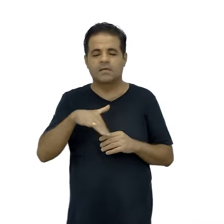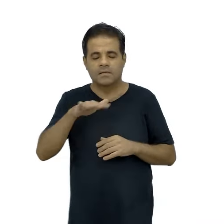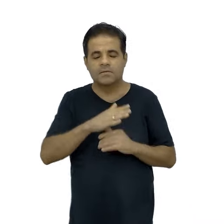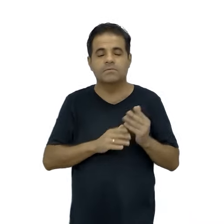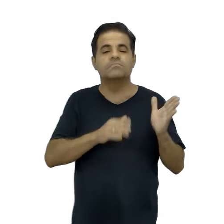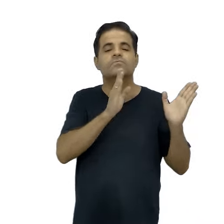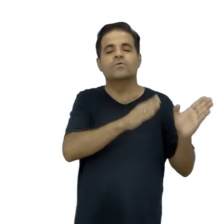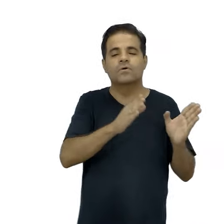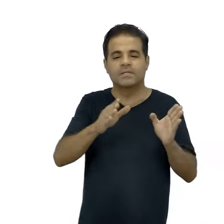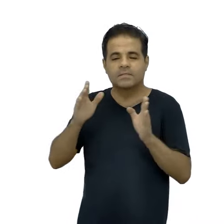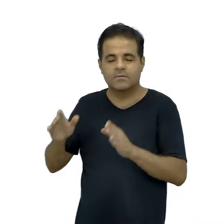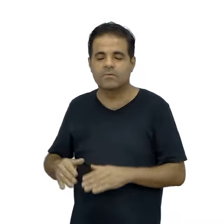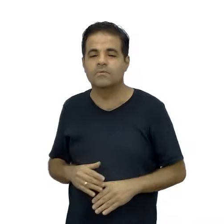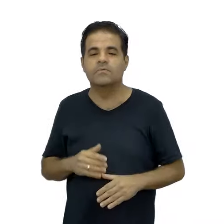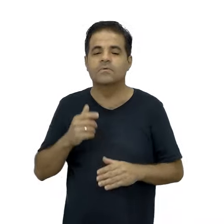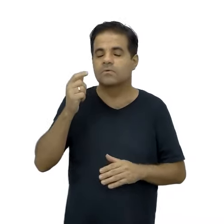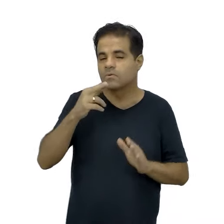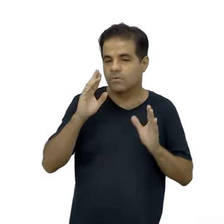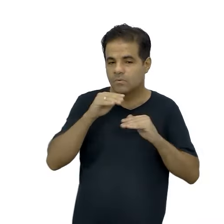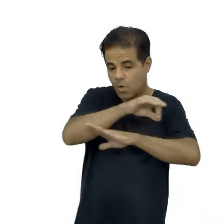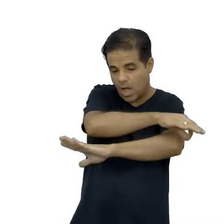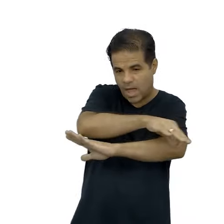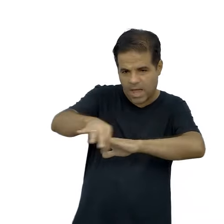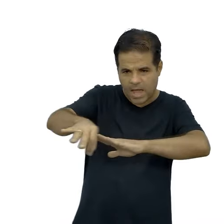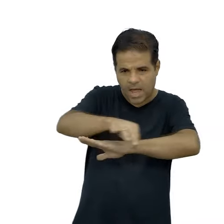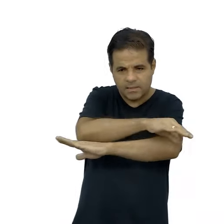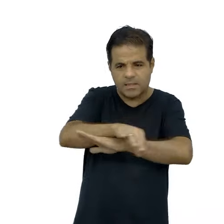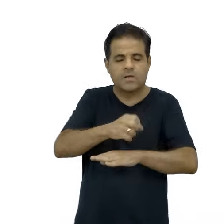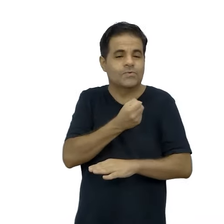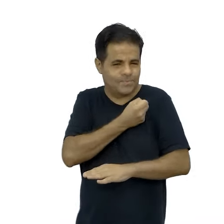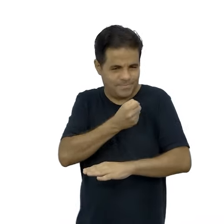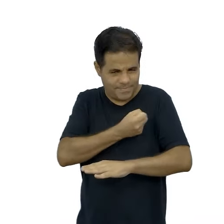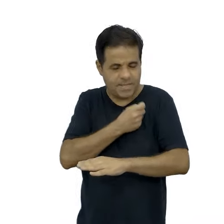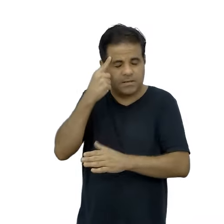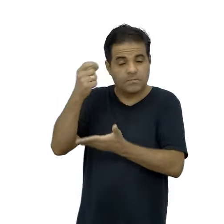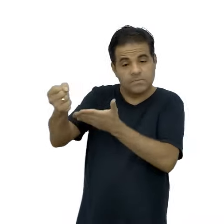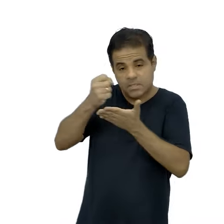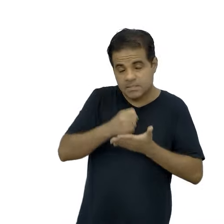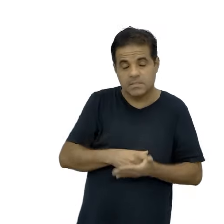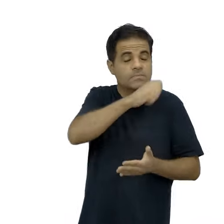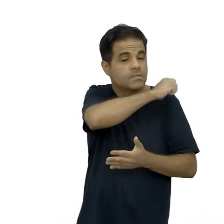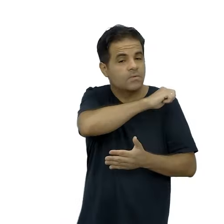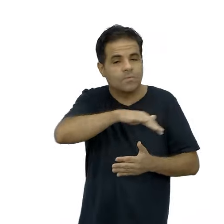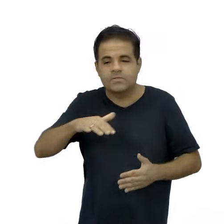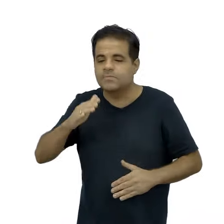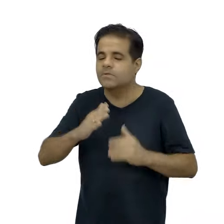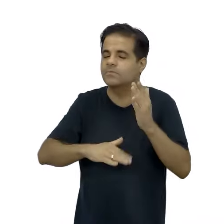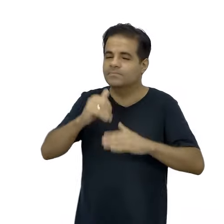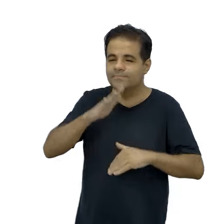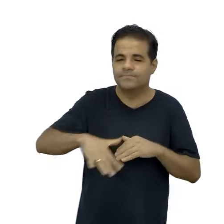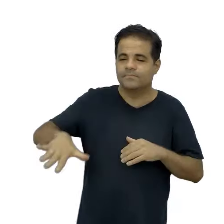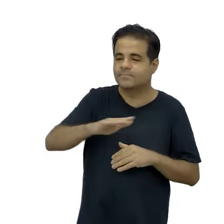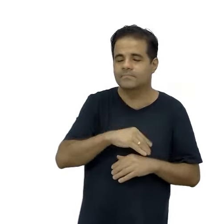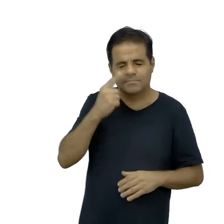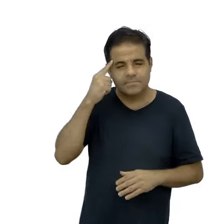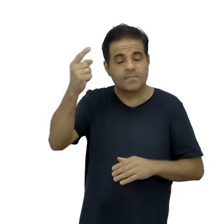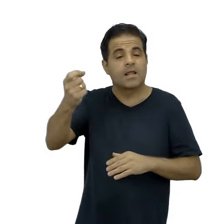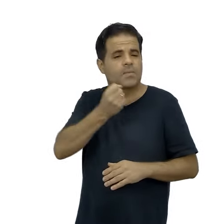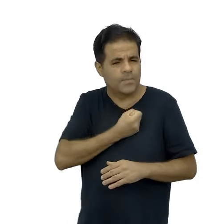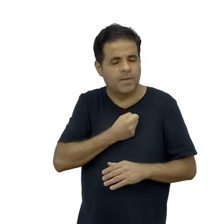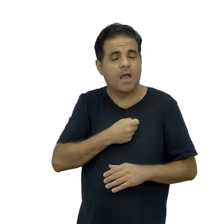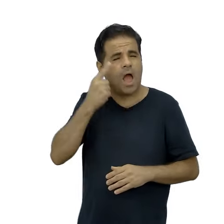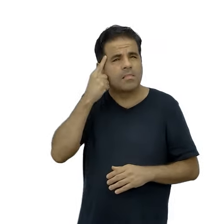estamos ordenando as frações na reta numérica. E aí nós já estamos trazendo para esses alunos a ideia de reta numérica,